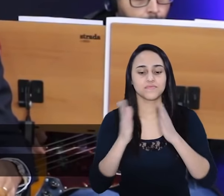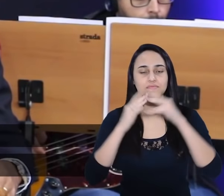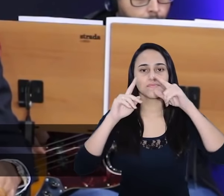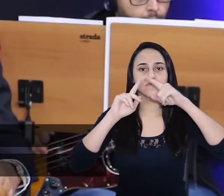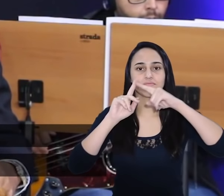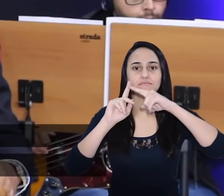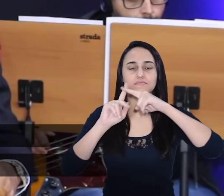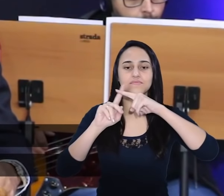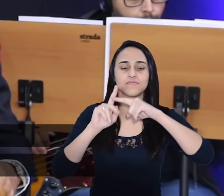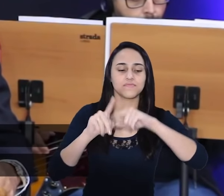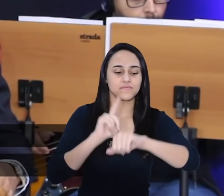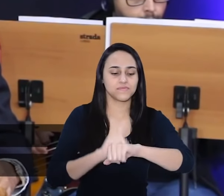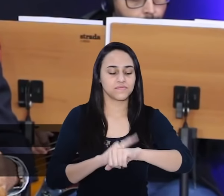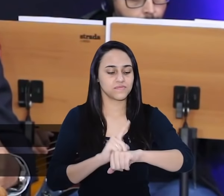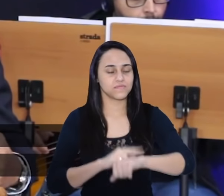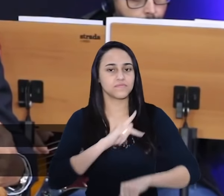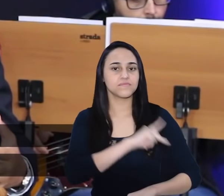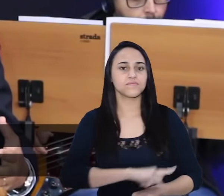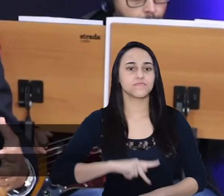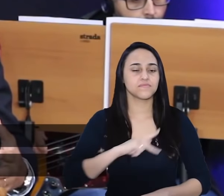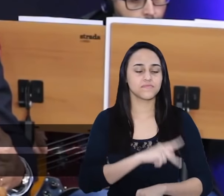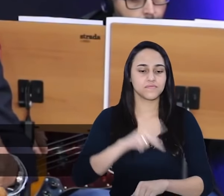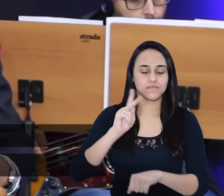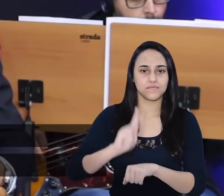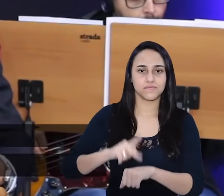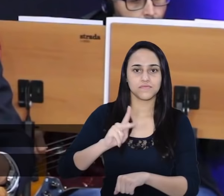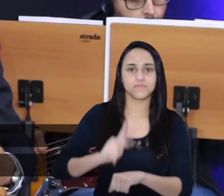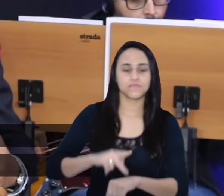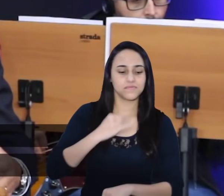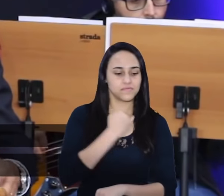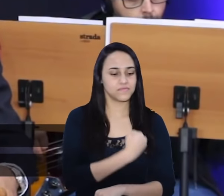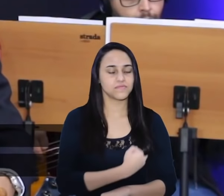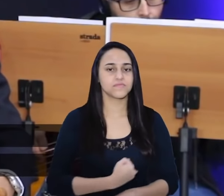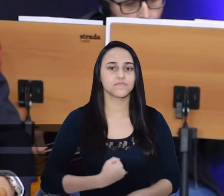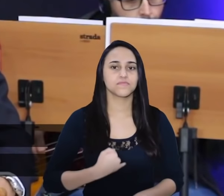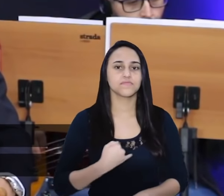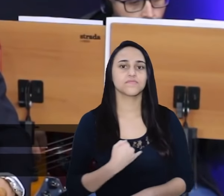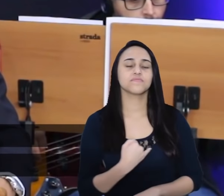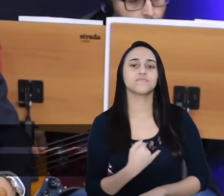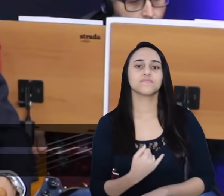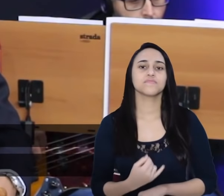igreja do tempo de Paulo, de Pedro e de João,